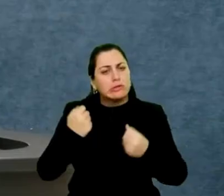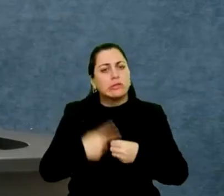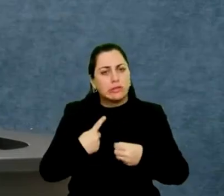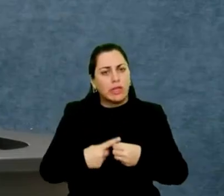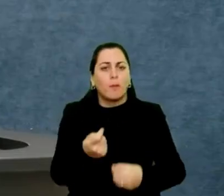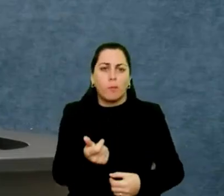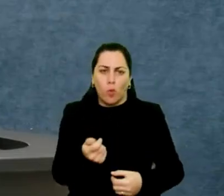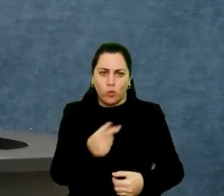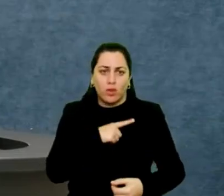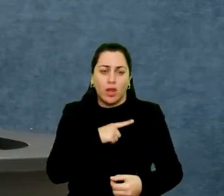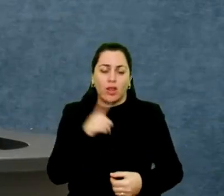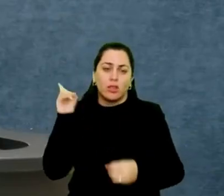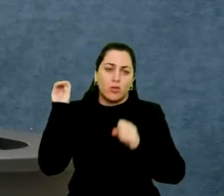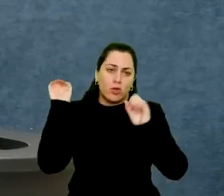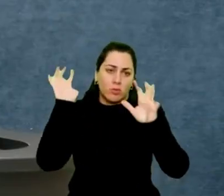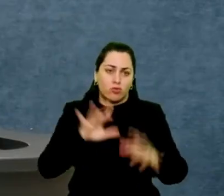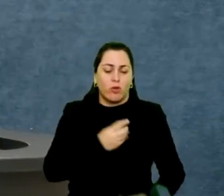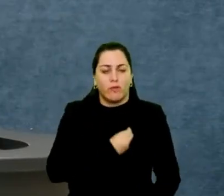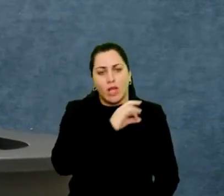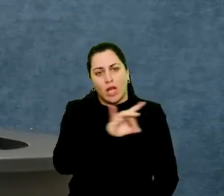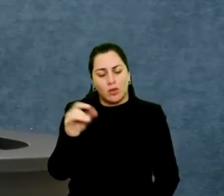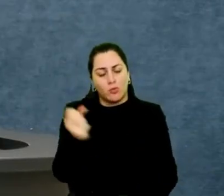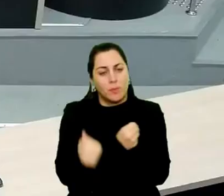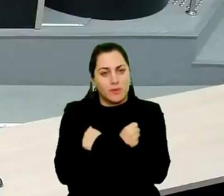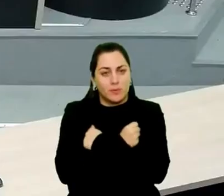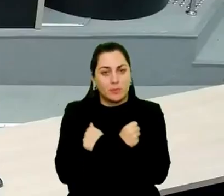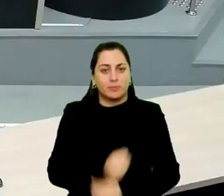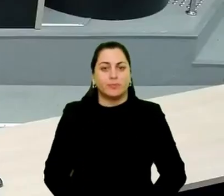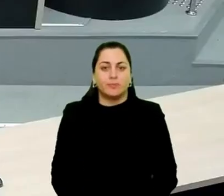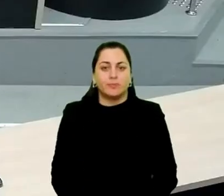também são poucas. Que o Deus Altíssimo abençoe a vida de cada um de vocês. Um abraço.